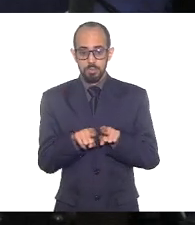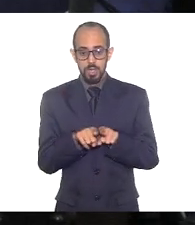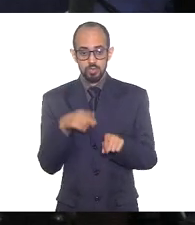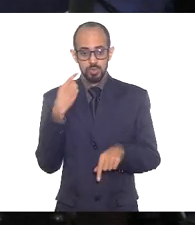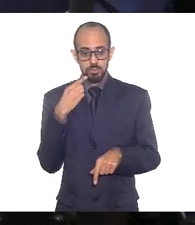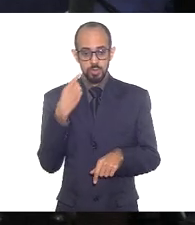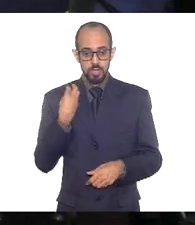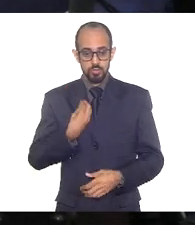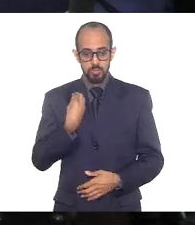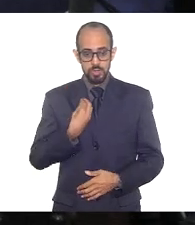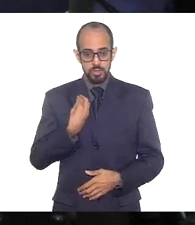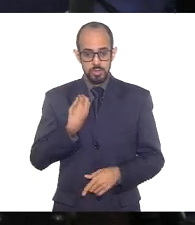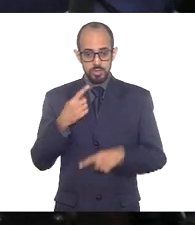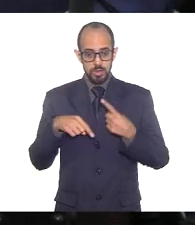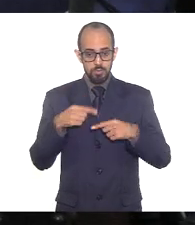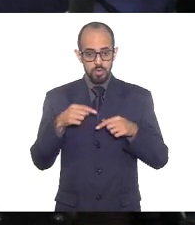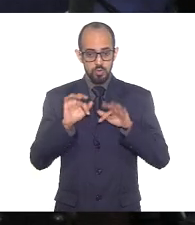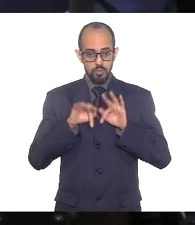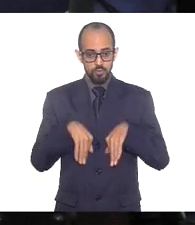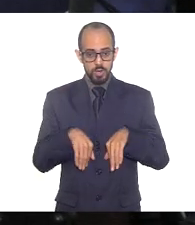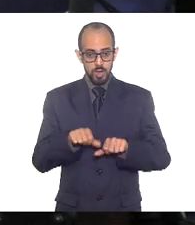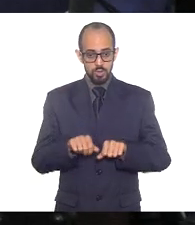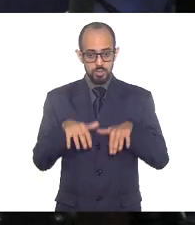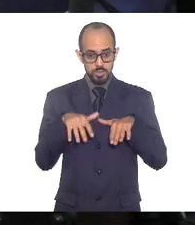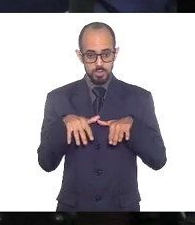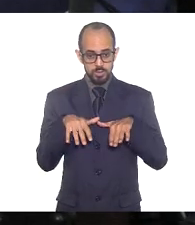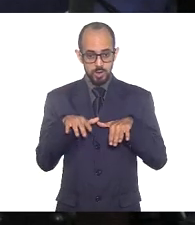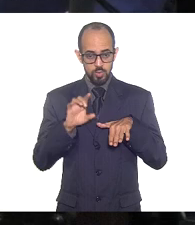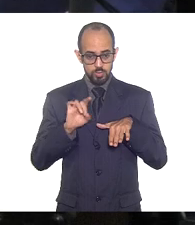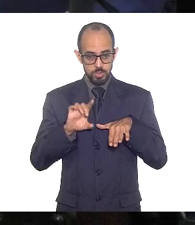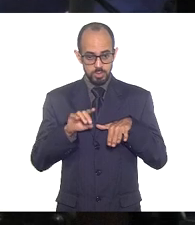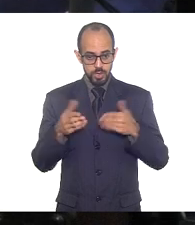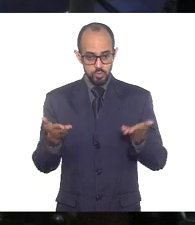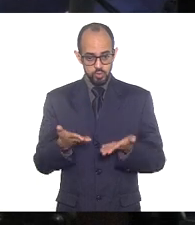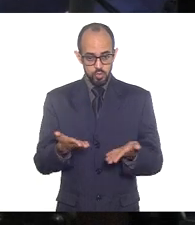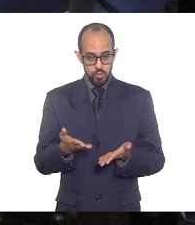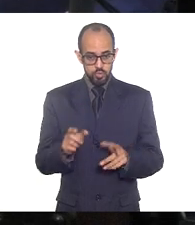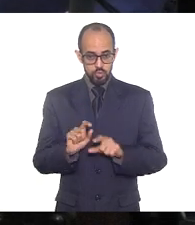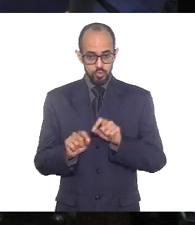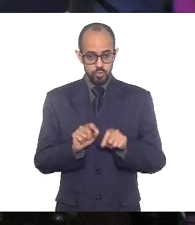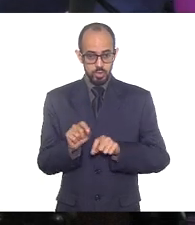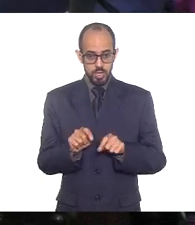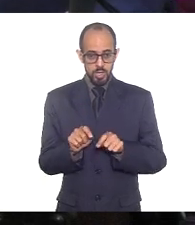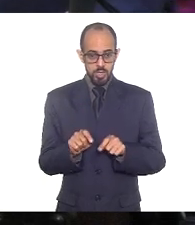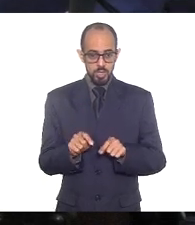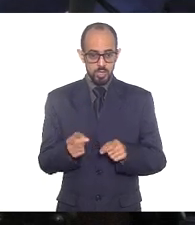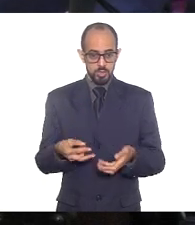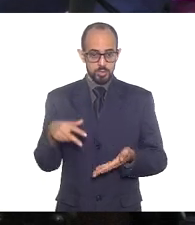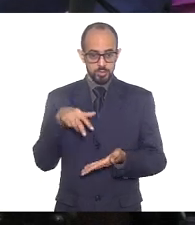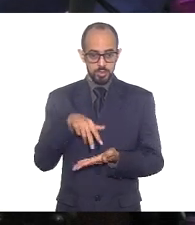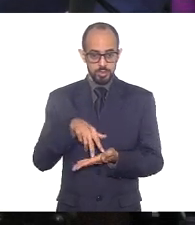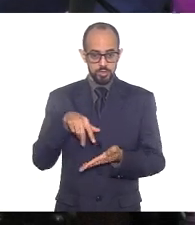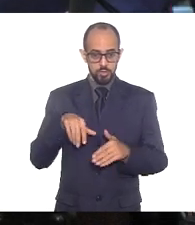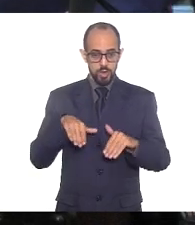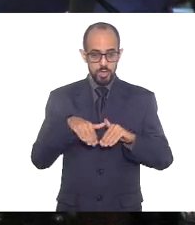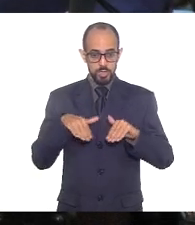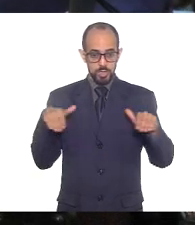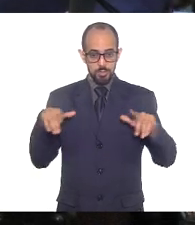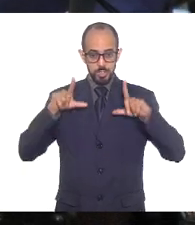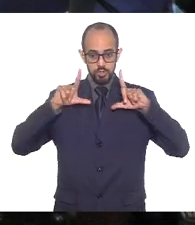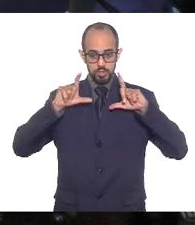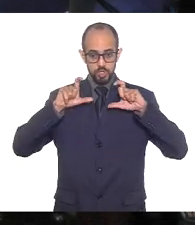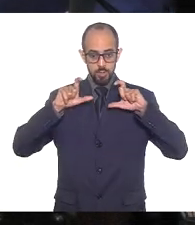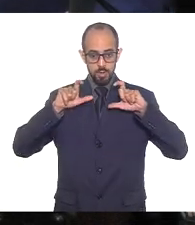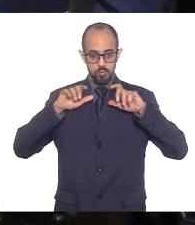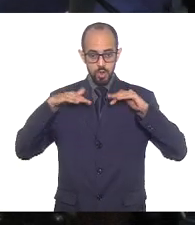presentes que ao final das sessões Ordinárias do dia de hoje tem que possa estar aqui no plenário não